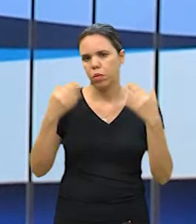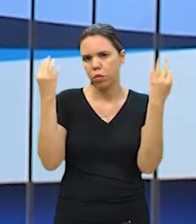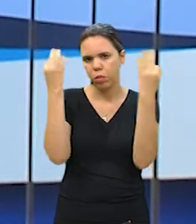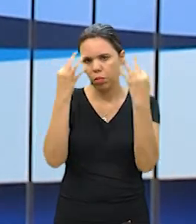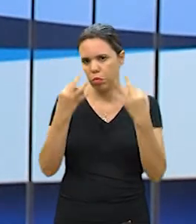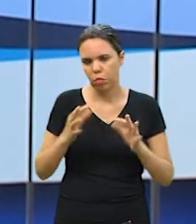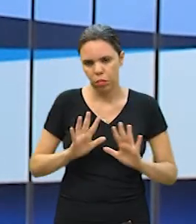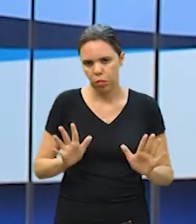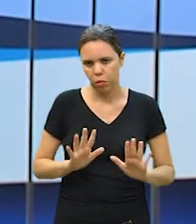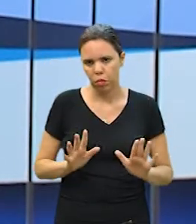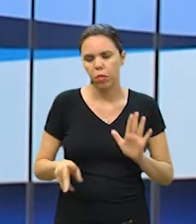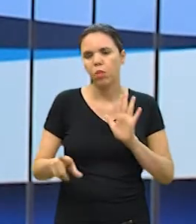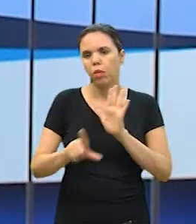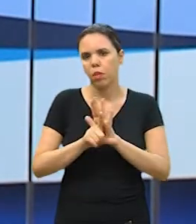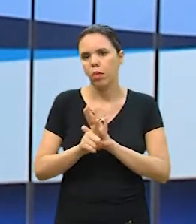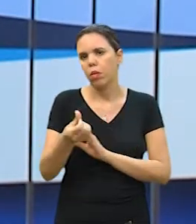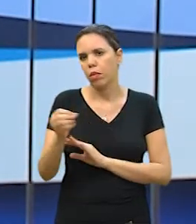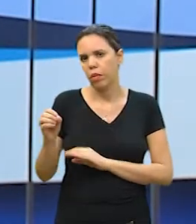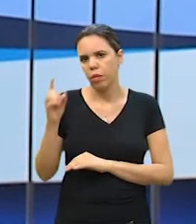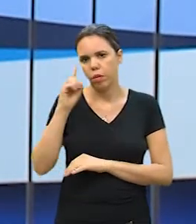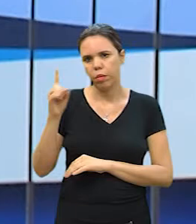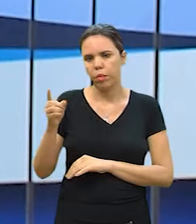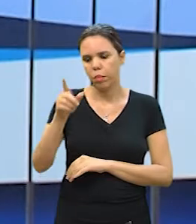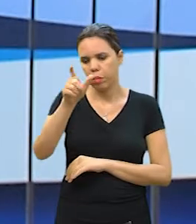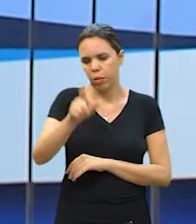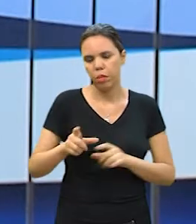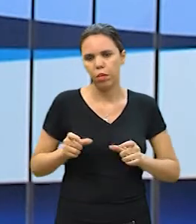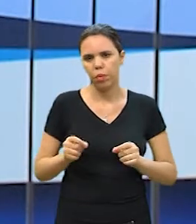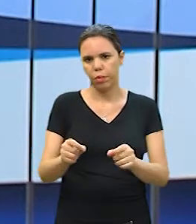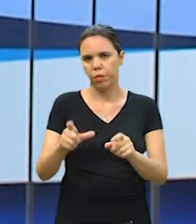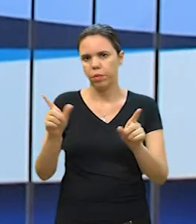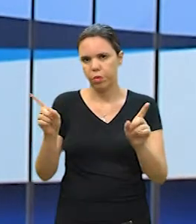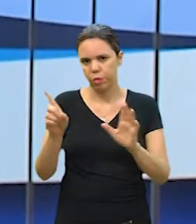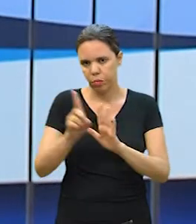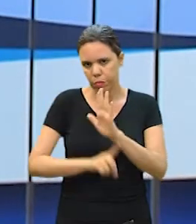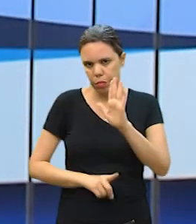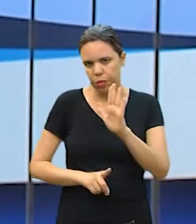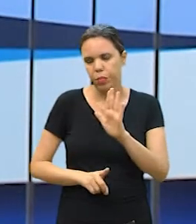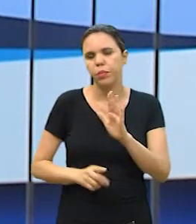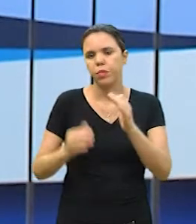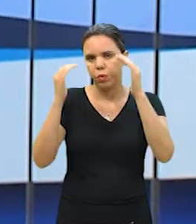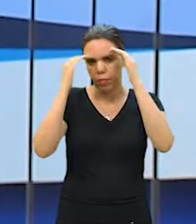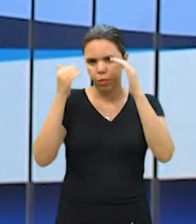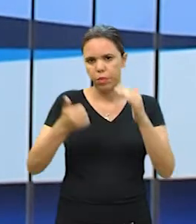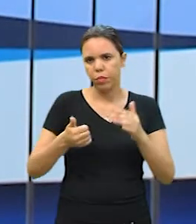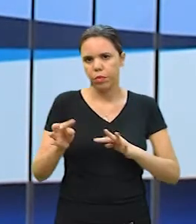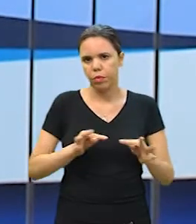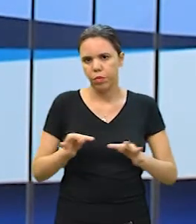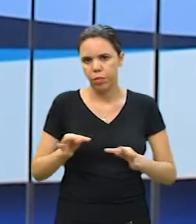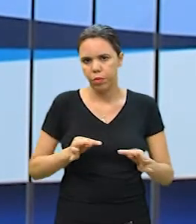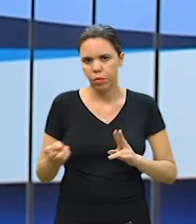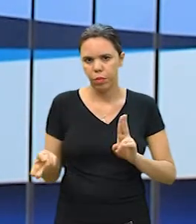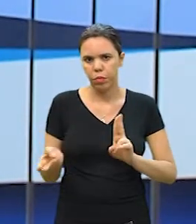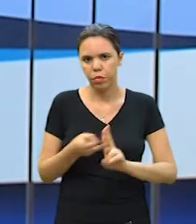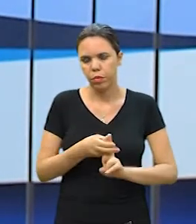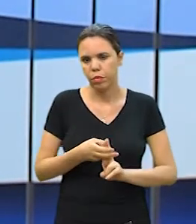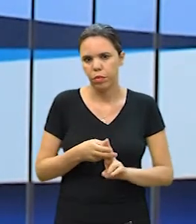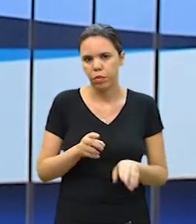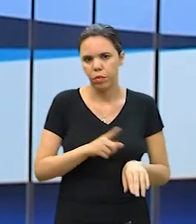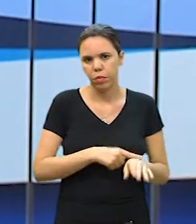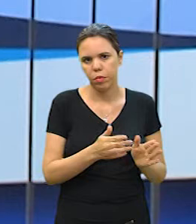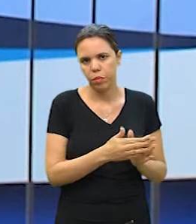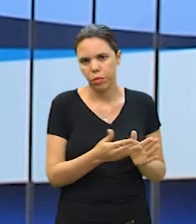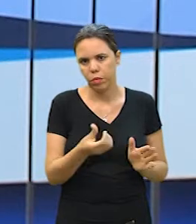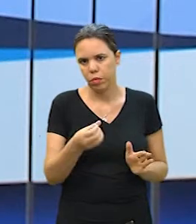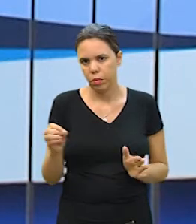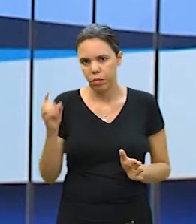por beleza. A lei dos 60 dias, o paciente com câncer tem direito de submeter ao primeiro tratamento no SUS no